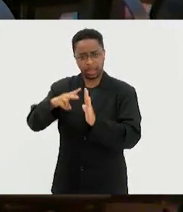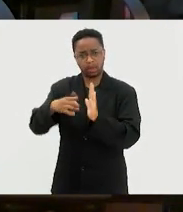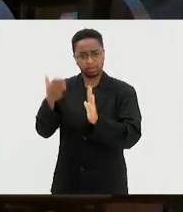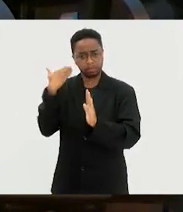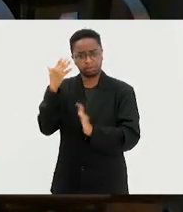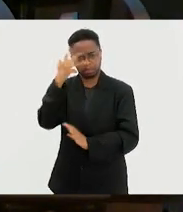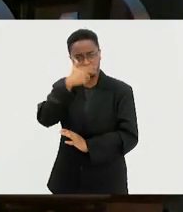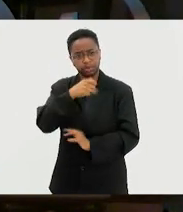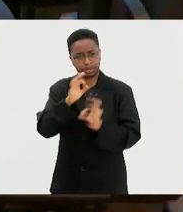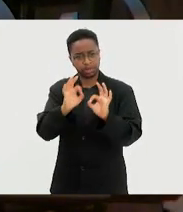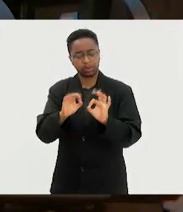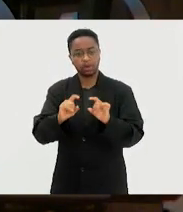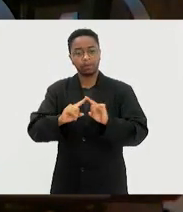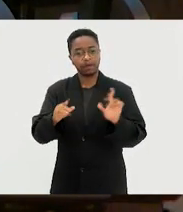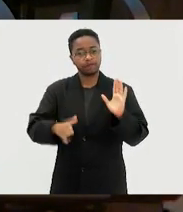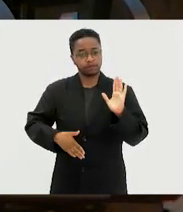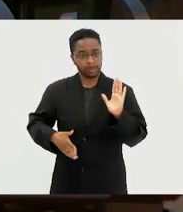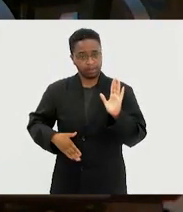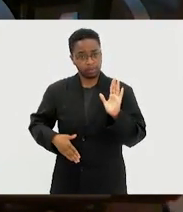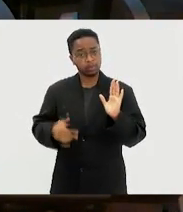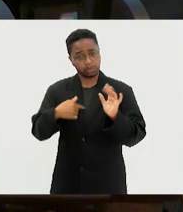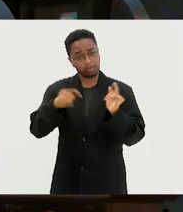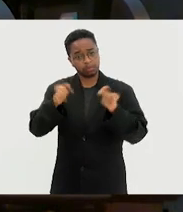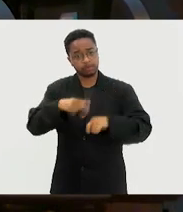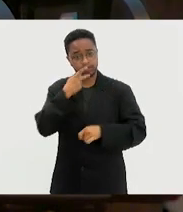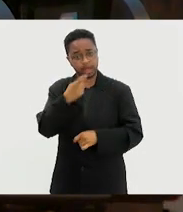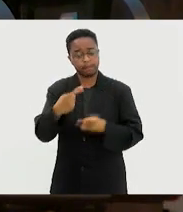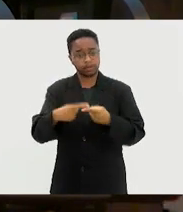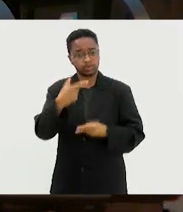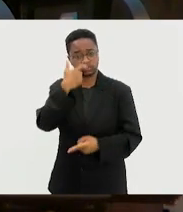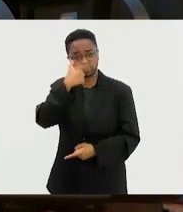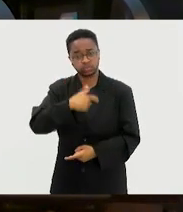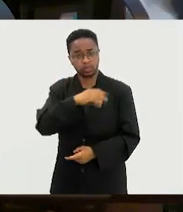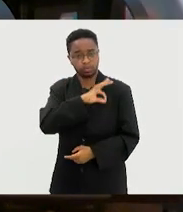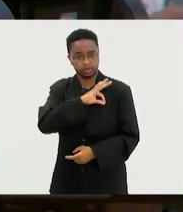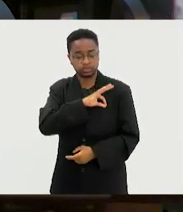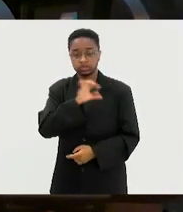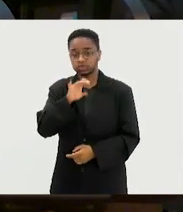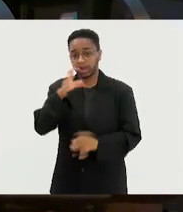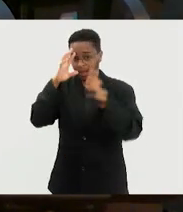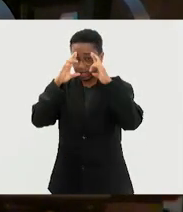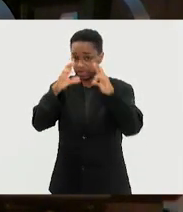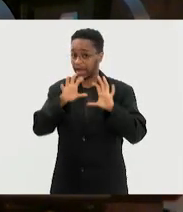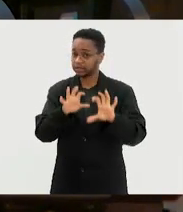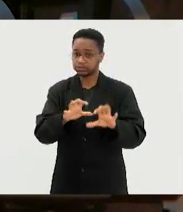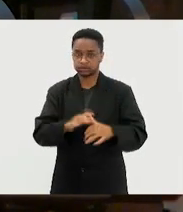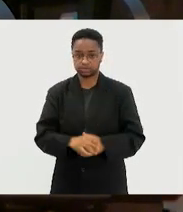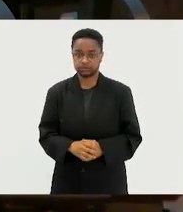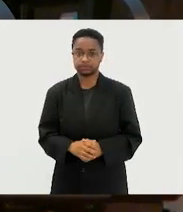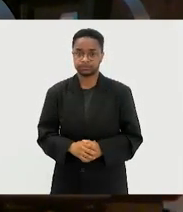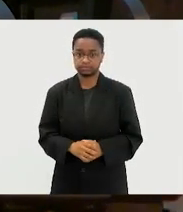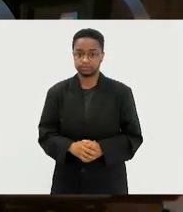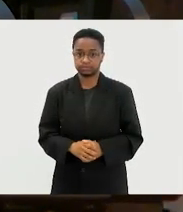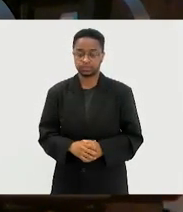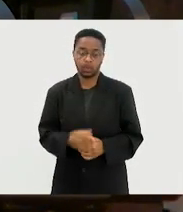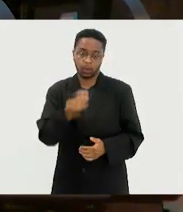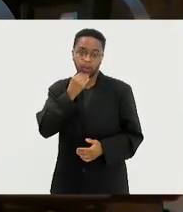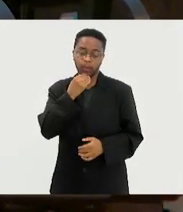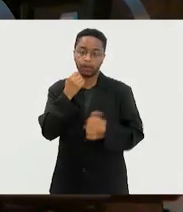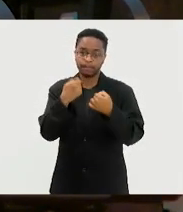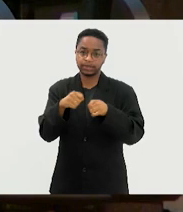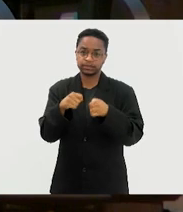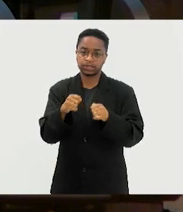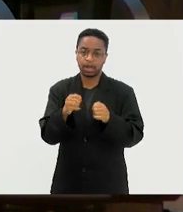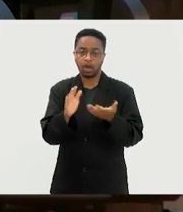Mas vagabundo, eu posso falar porque eu sou policial, vagabundo só respeita dessa forma. Óbvio que precisamos ressocializar muitas